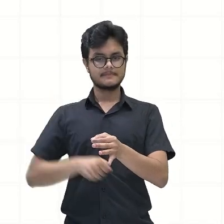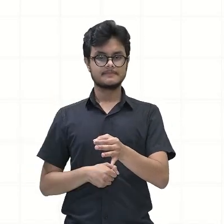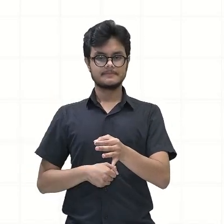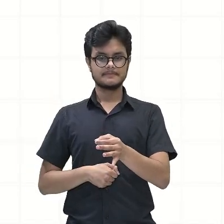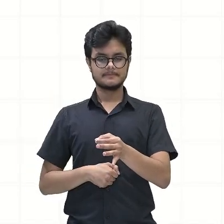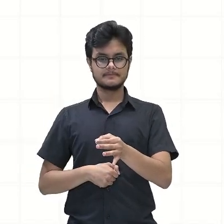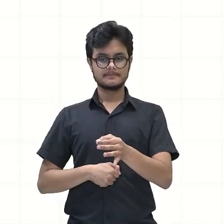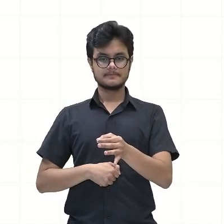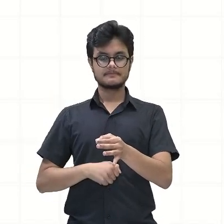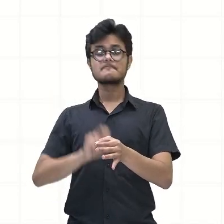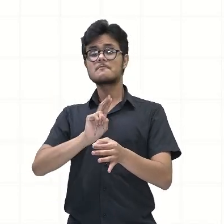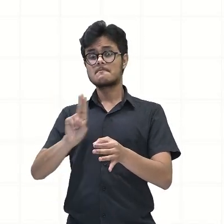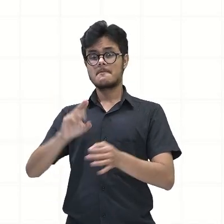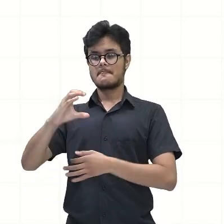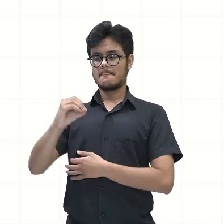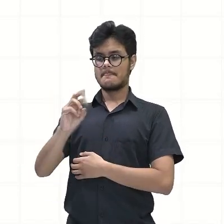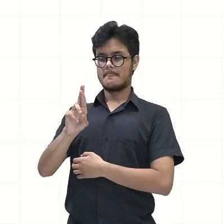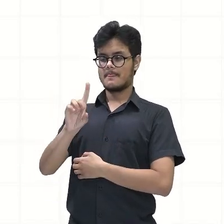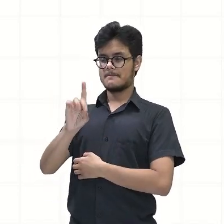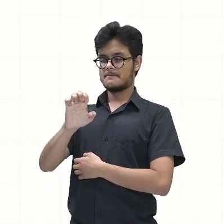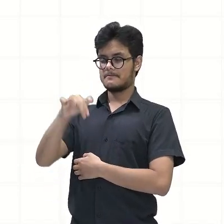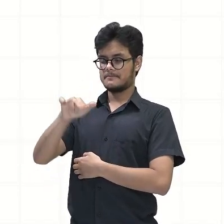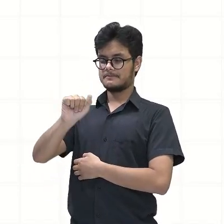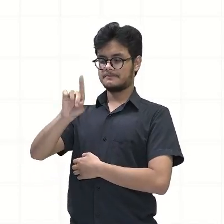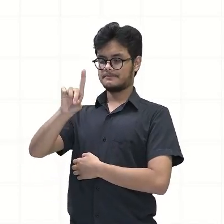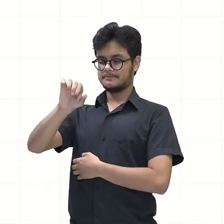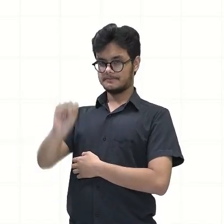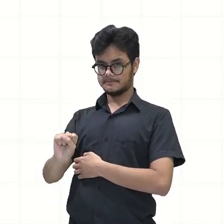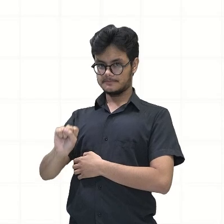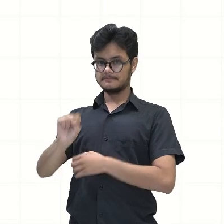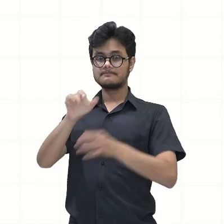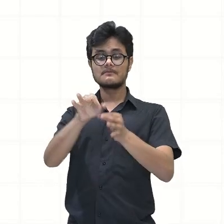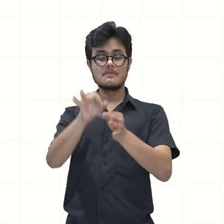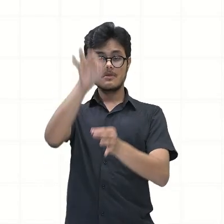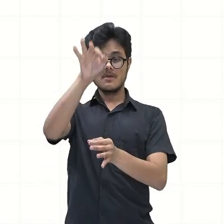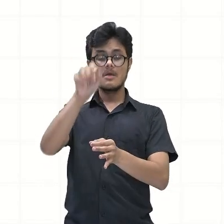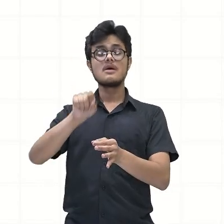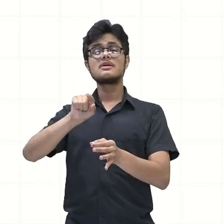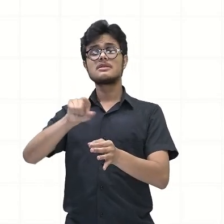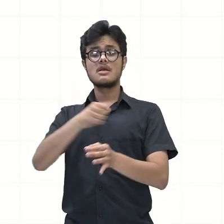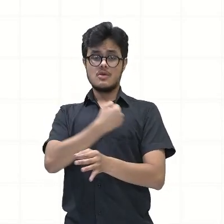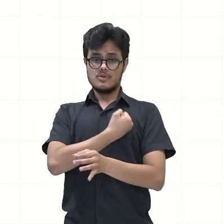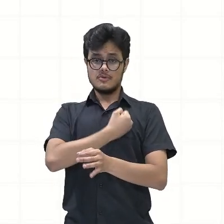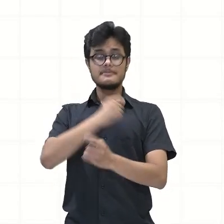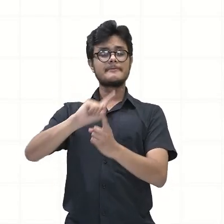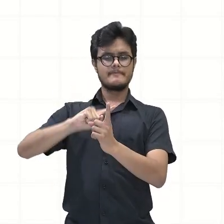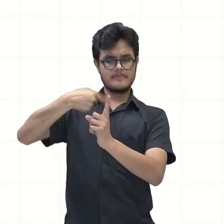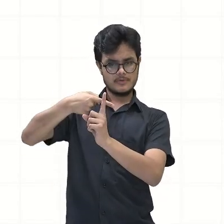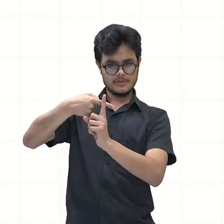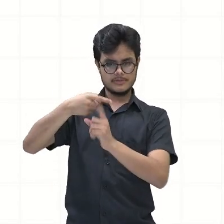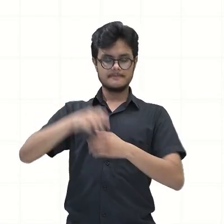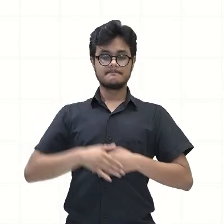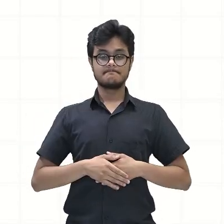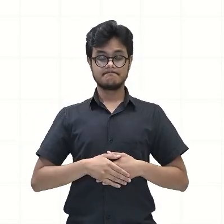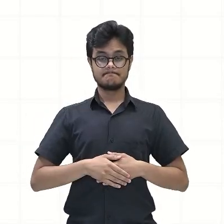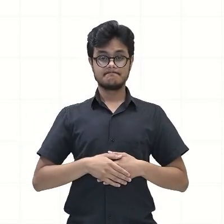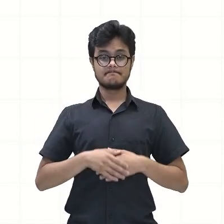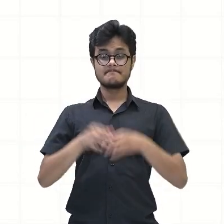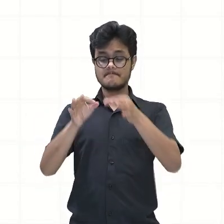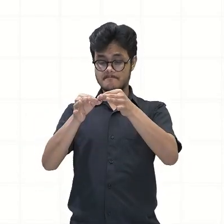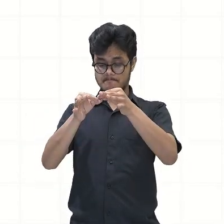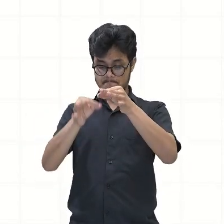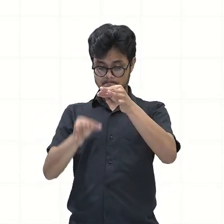eixo das ordenadas, na parte de cima nós temos os números positivos e